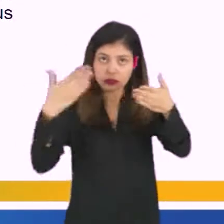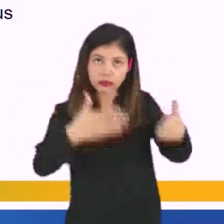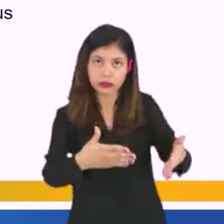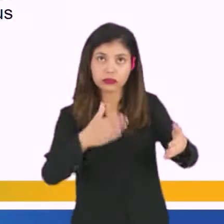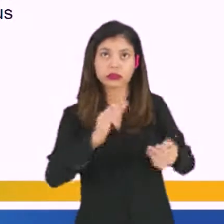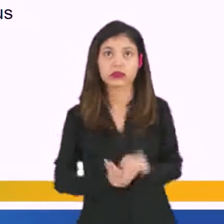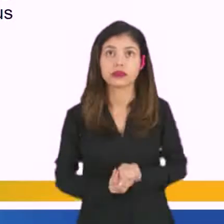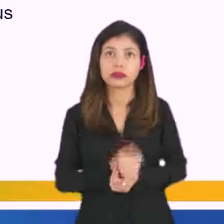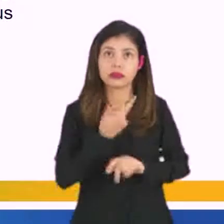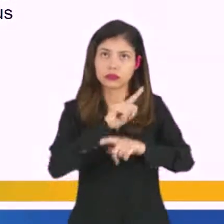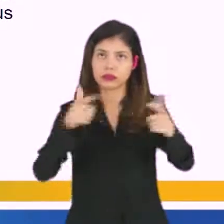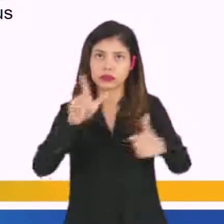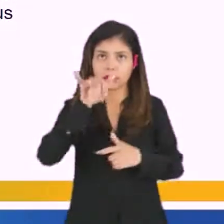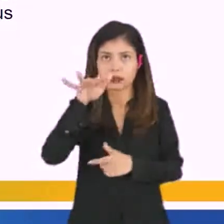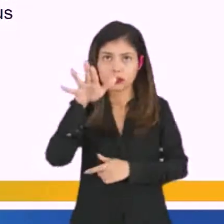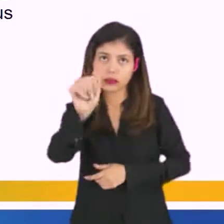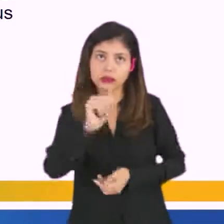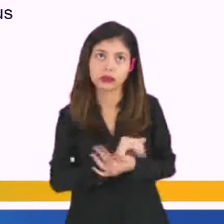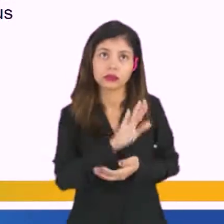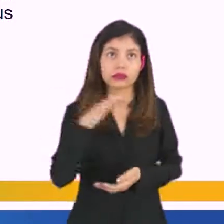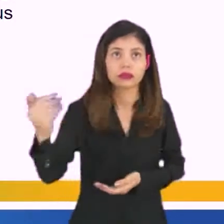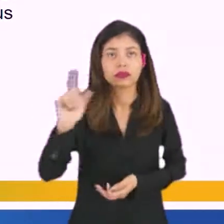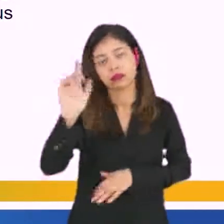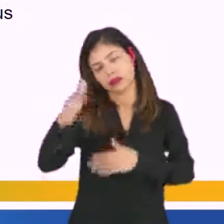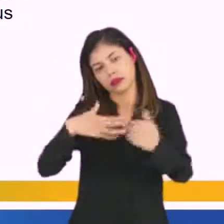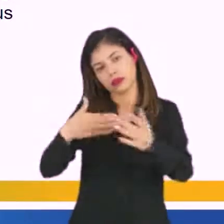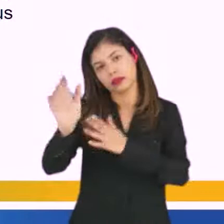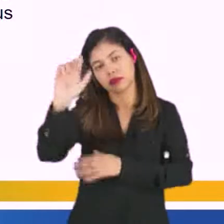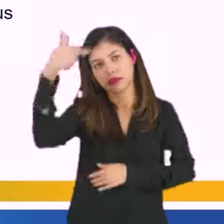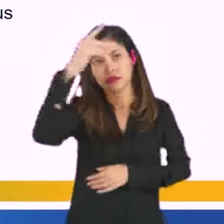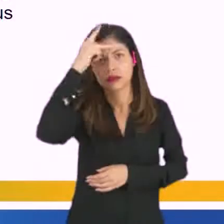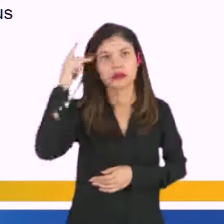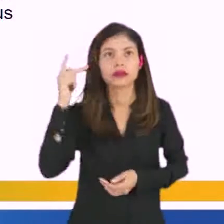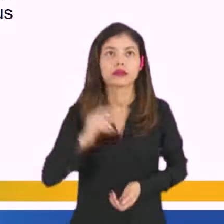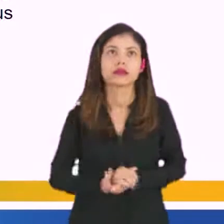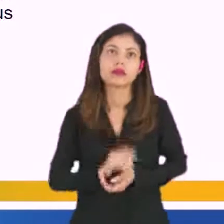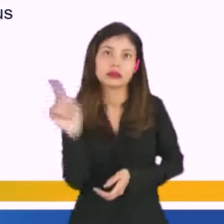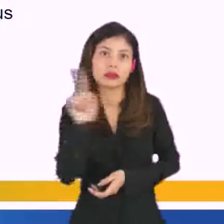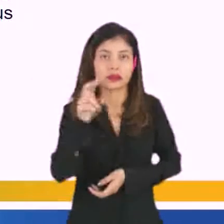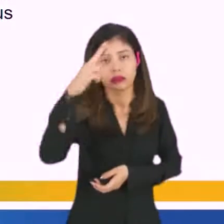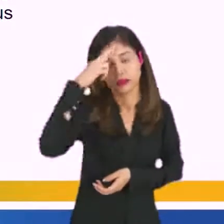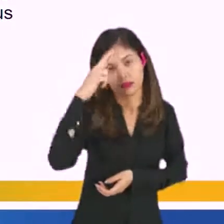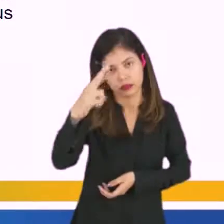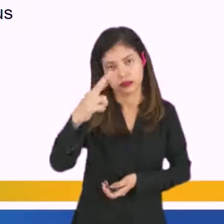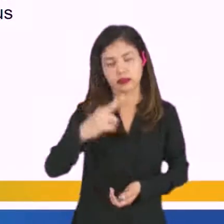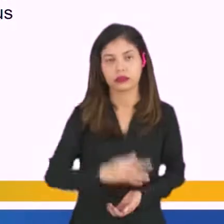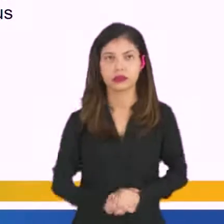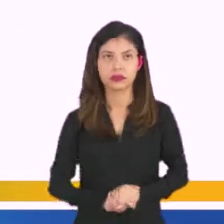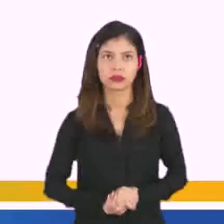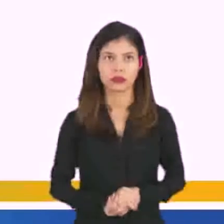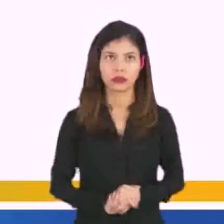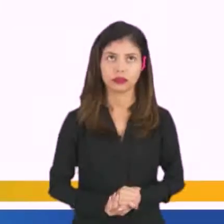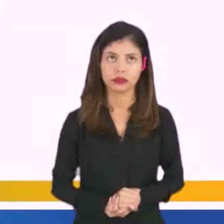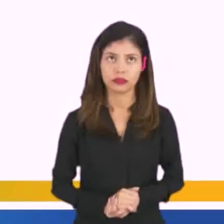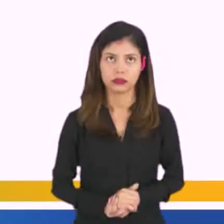assunto específico, ela é tão leiga como qualquer outra pessoa, e não uma